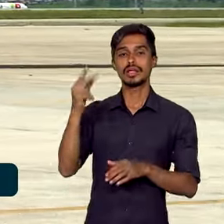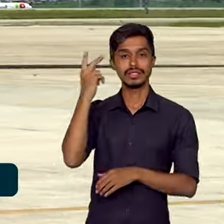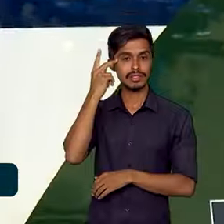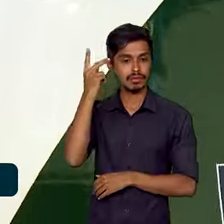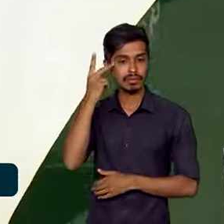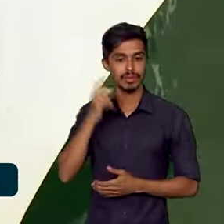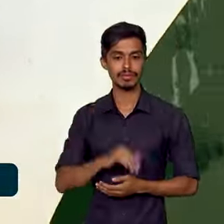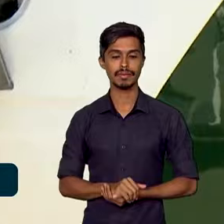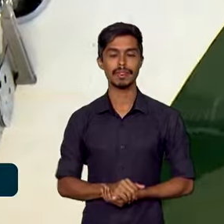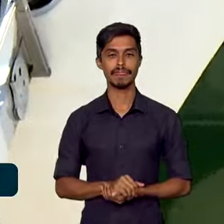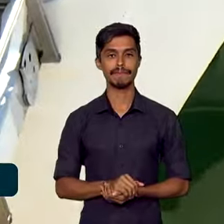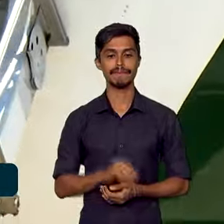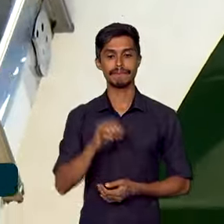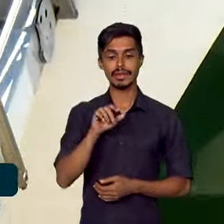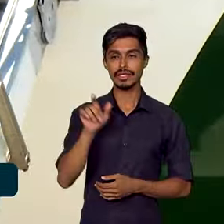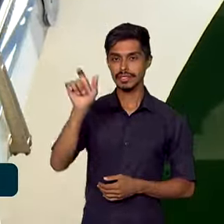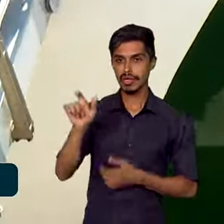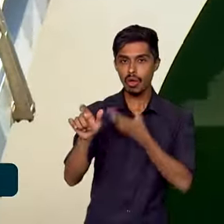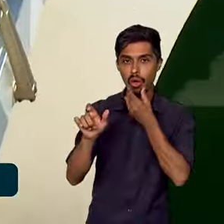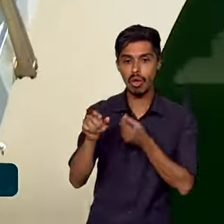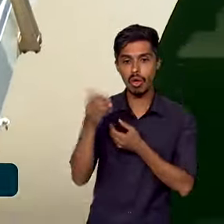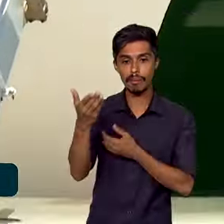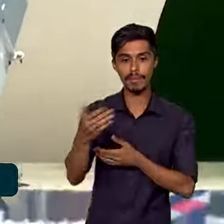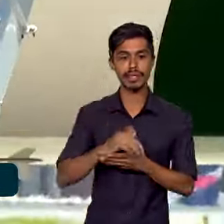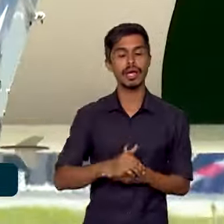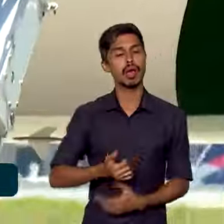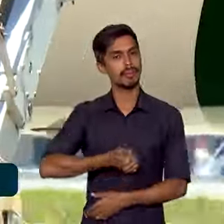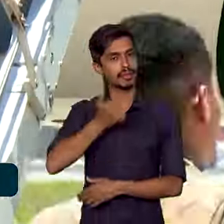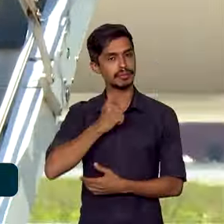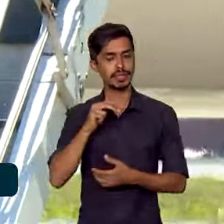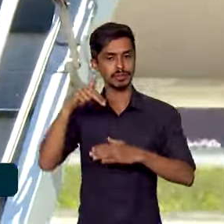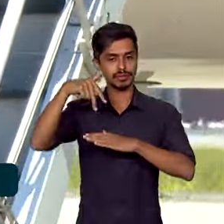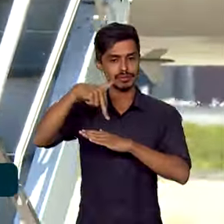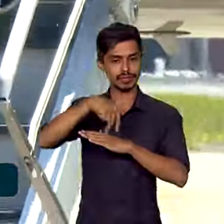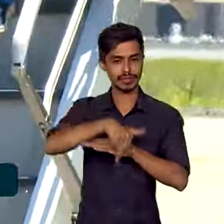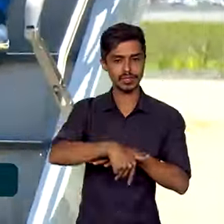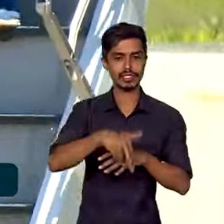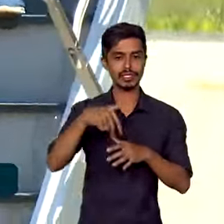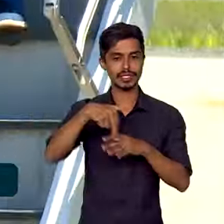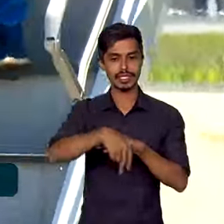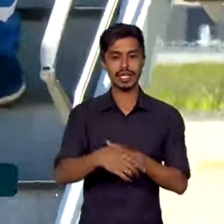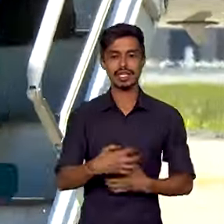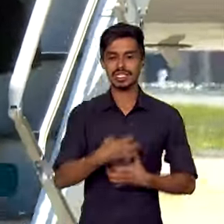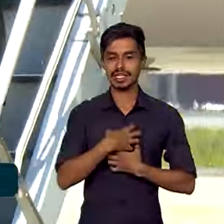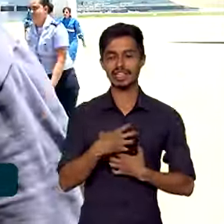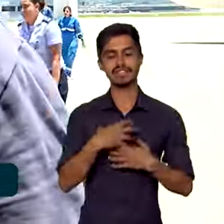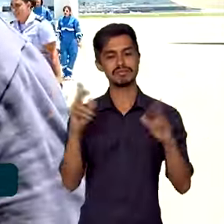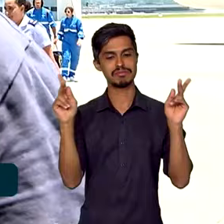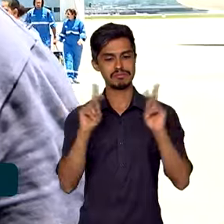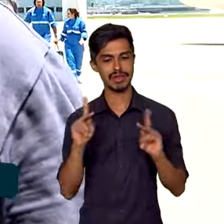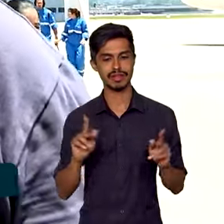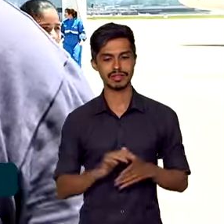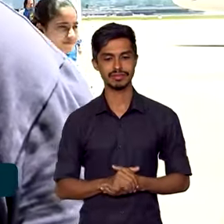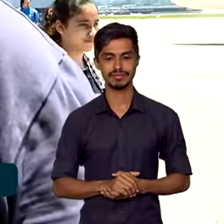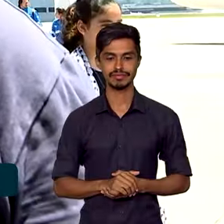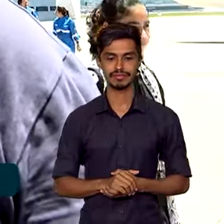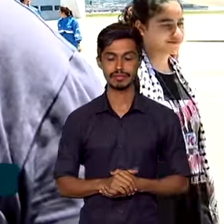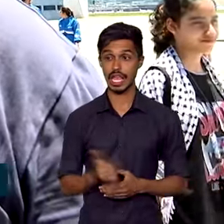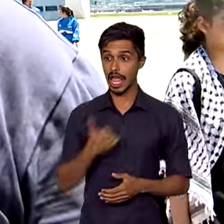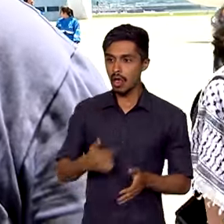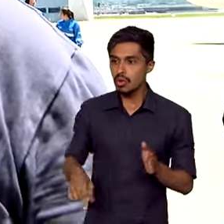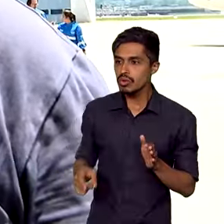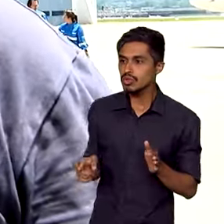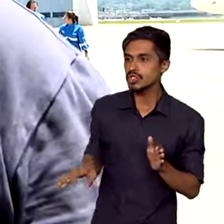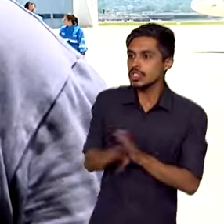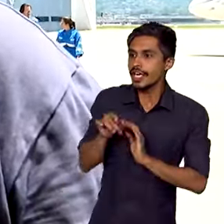Paulo. Mahmoud foi um dos primeiros a desembarcar. A sensação agora é de paz. Quando eu cheguei para o